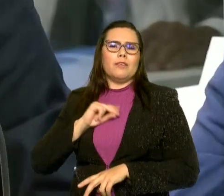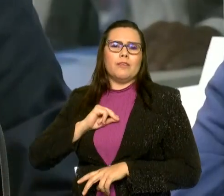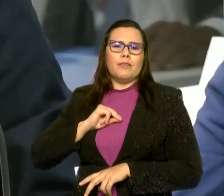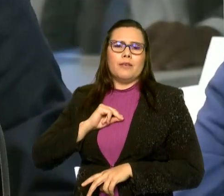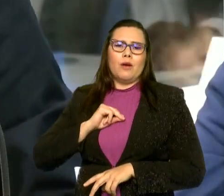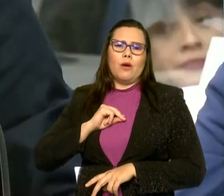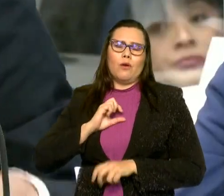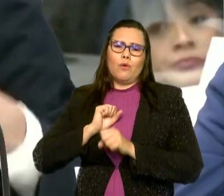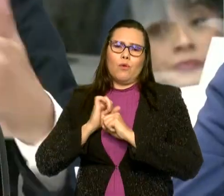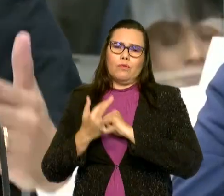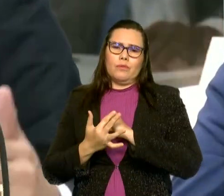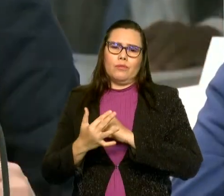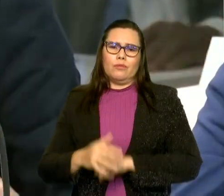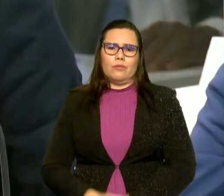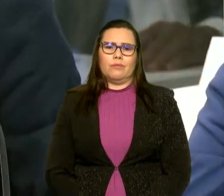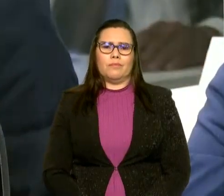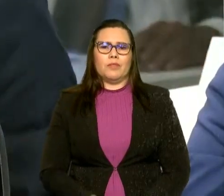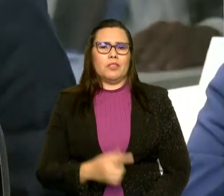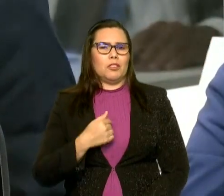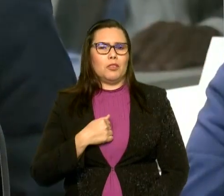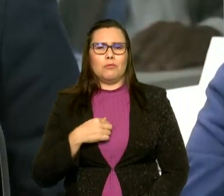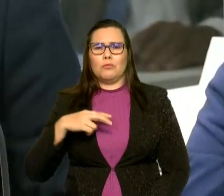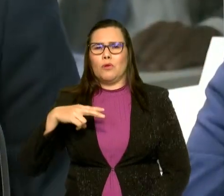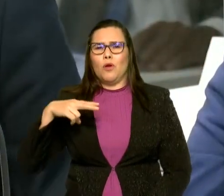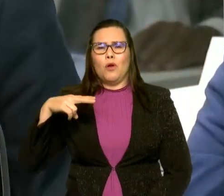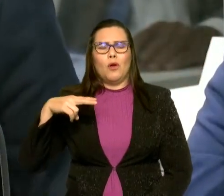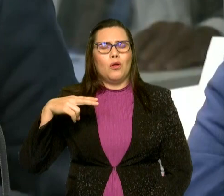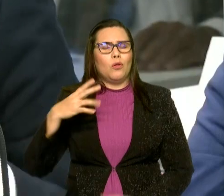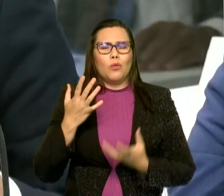vida e ver o que eu vi